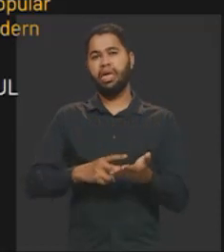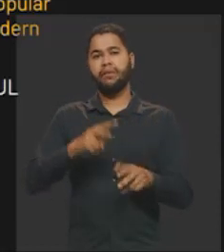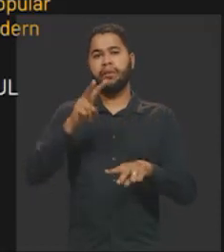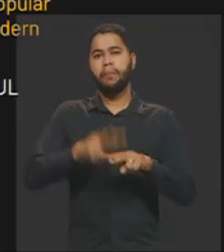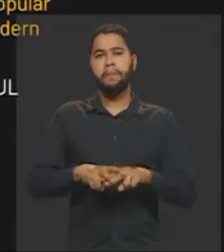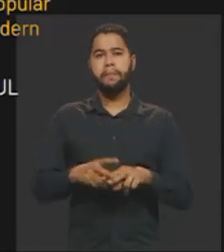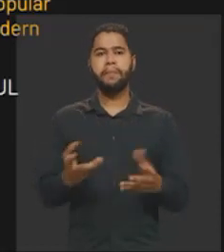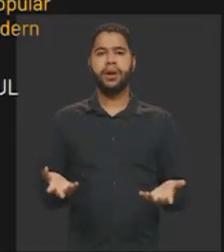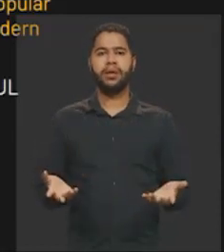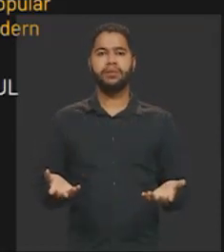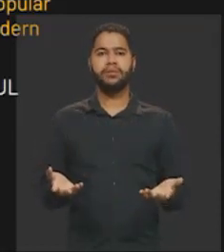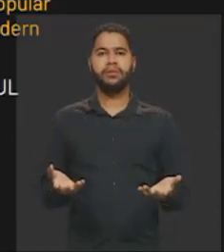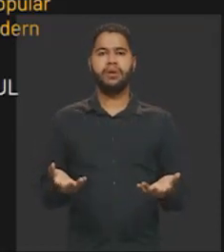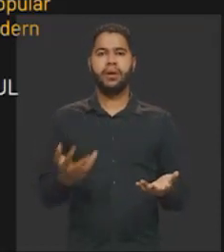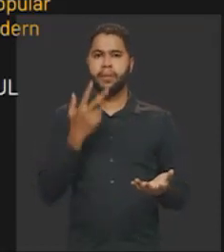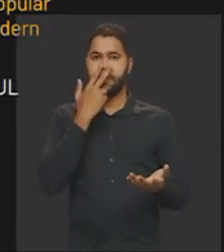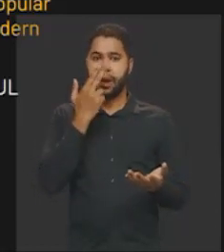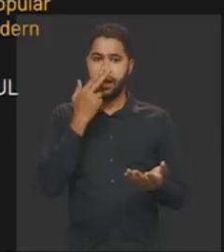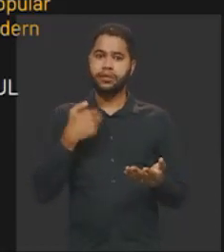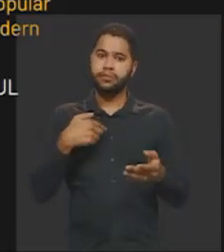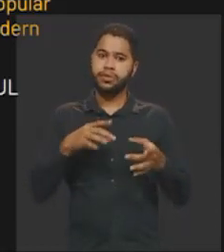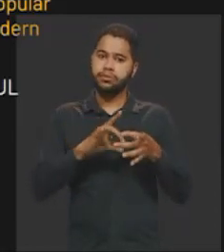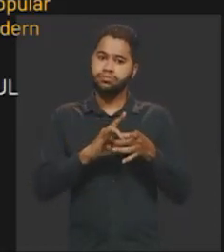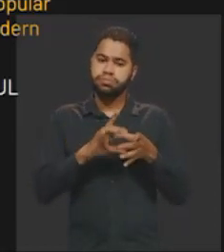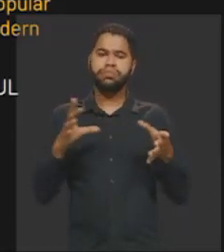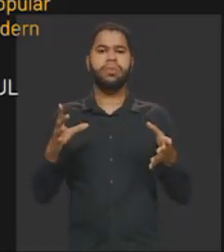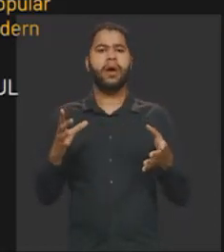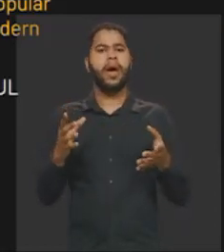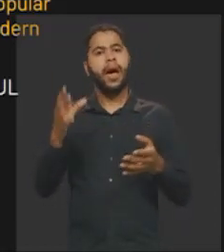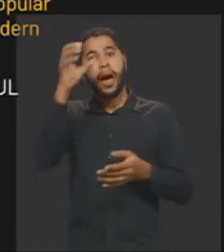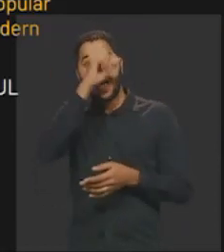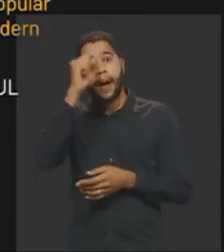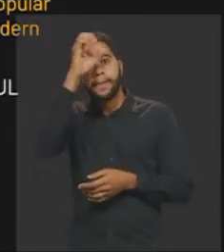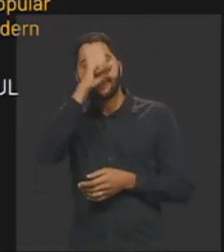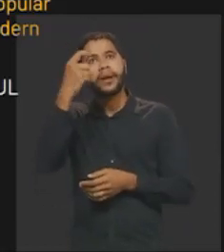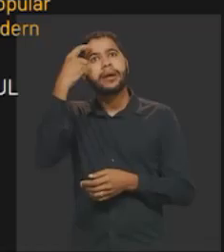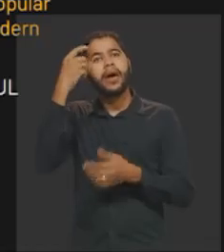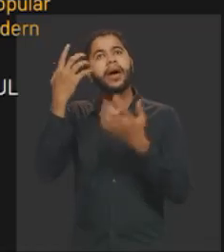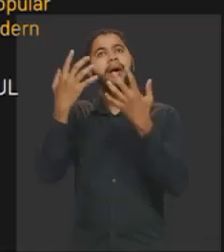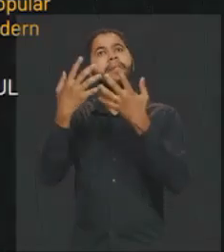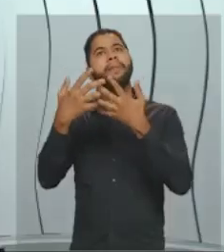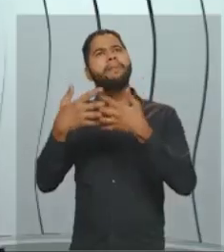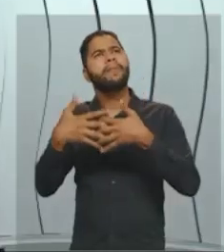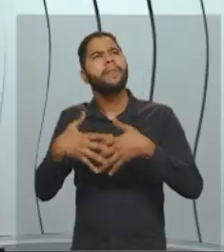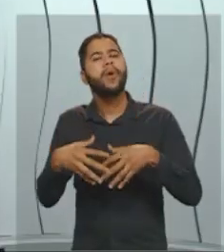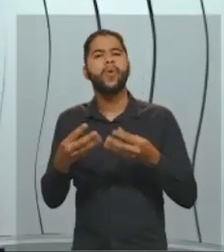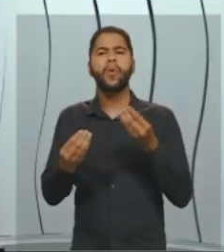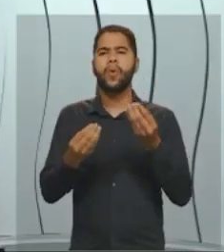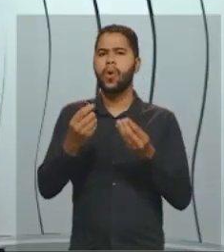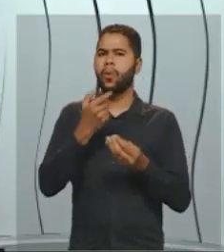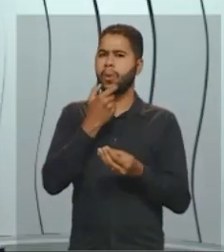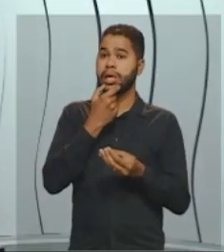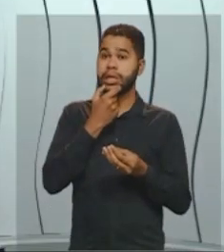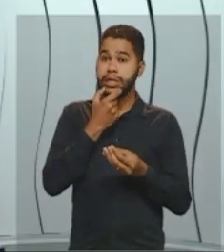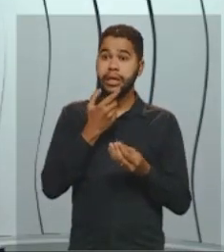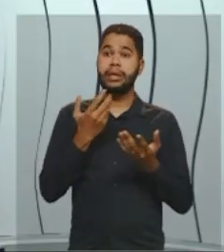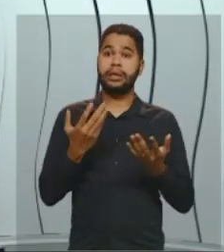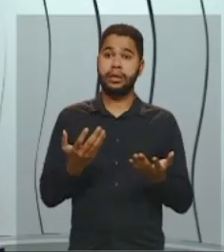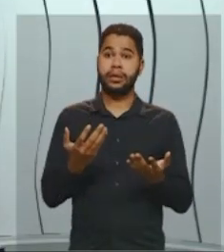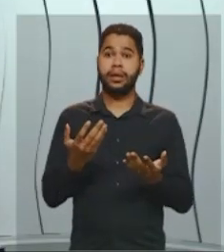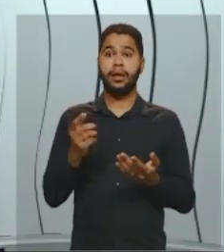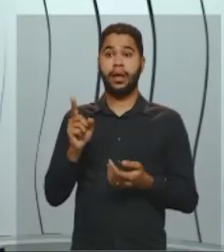língua estrangeira. E você não pode ficar preso, tem que desligar dela para o inglês, aprender a pensar em inglês, né? Então, aqui,